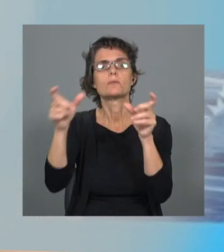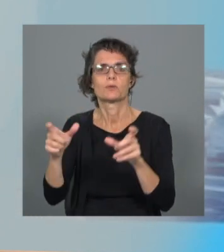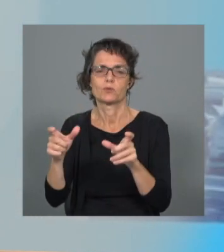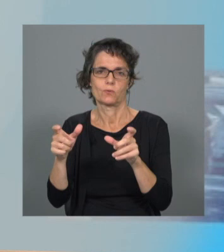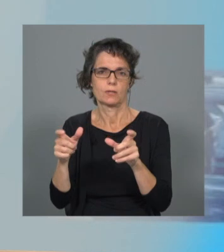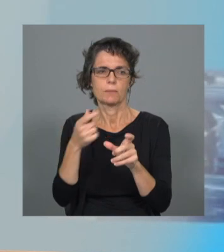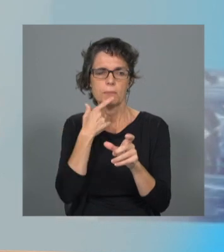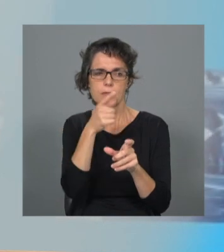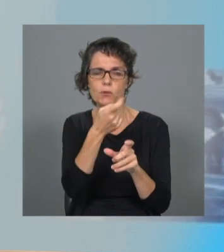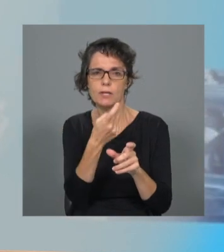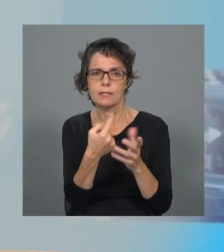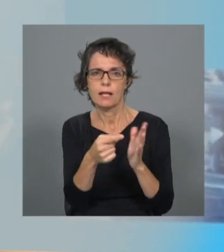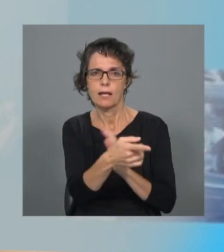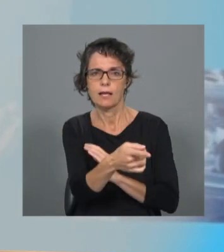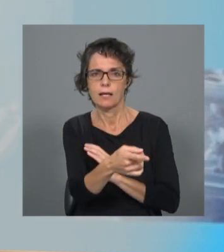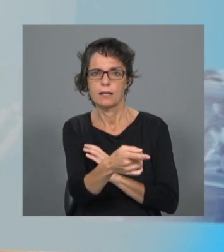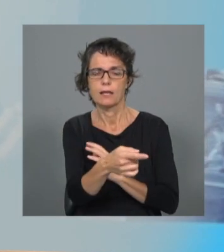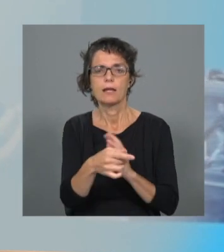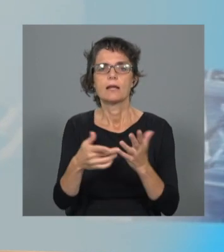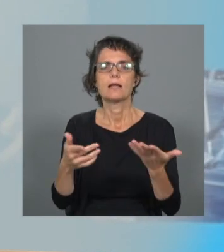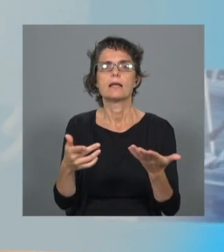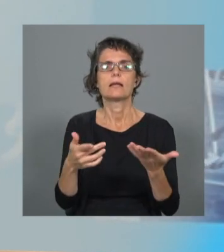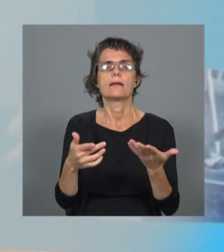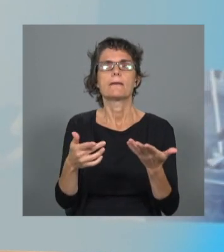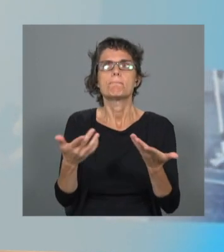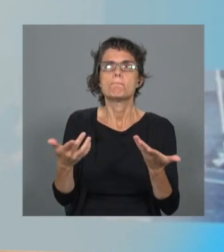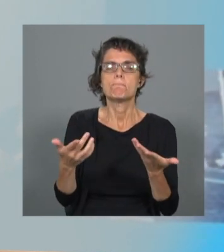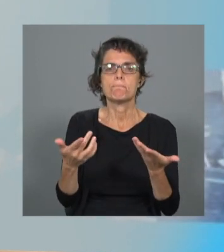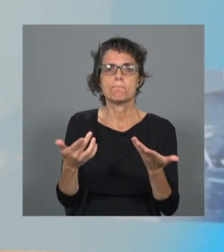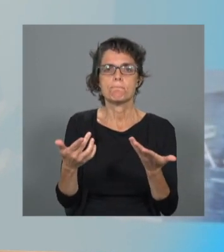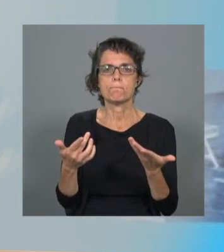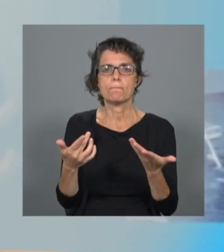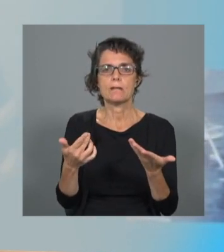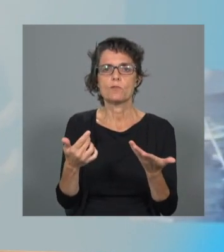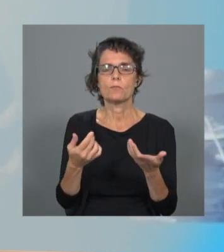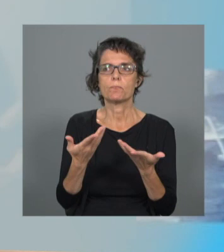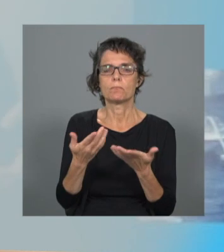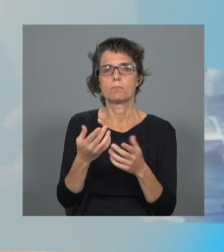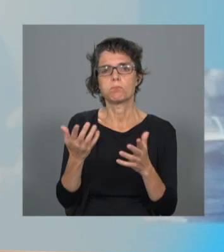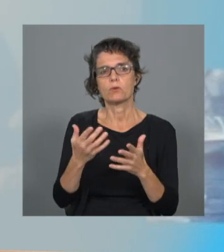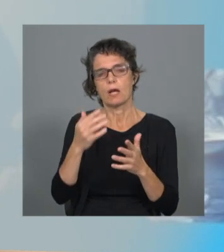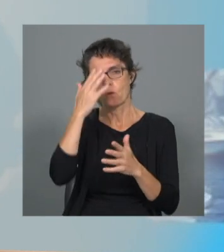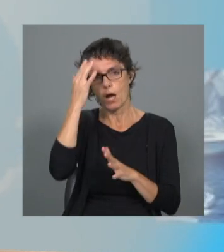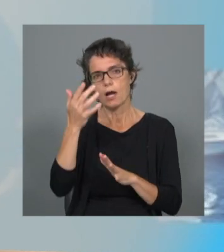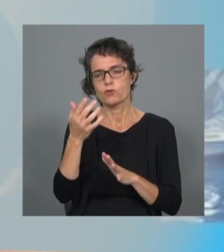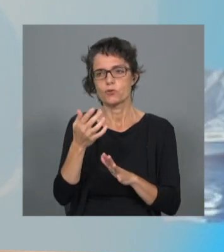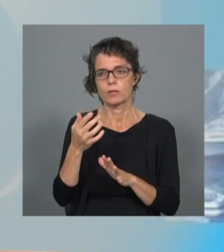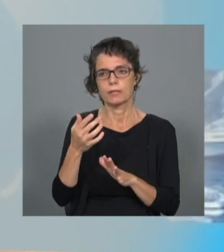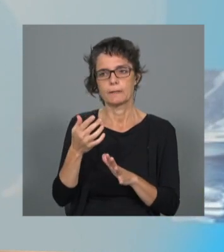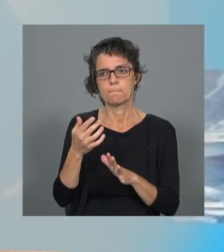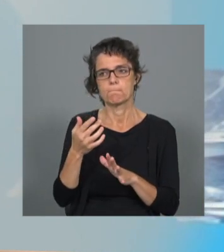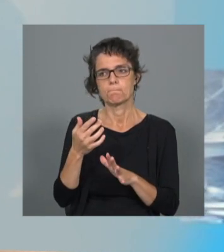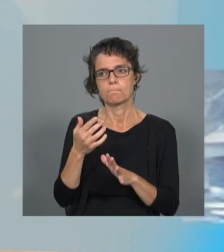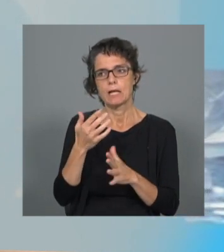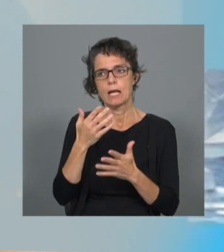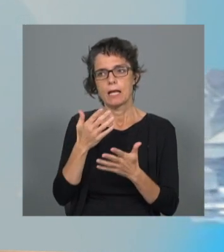isto é de facto, houve talvez houve esta capacidade de abertura de coração também para perceber, eu